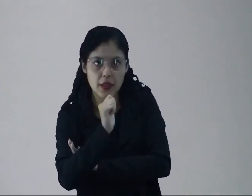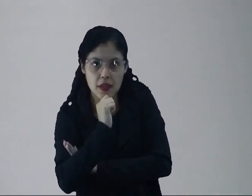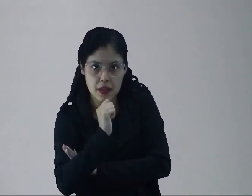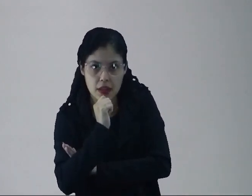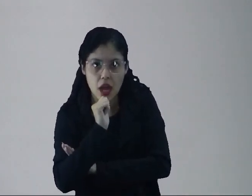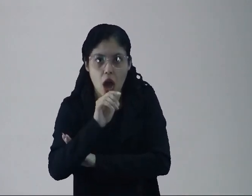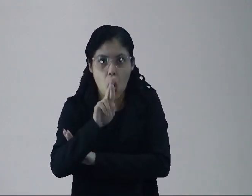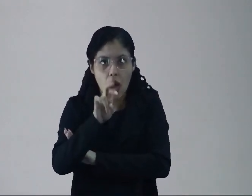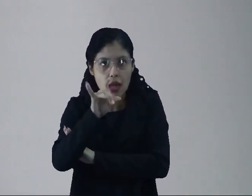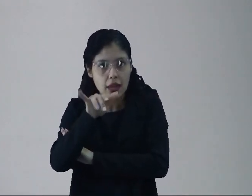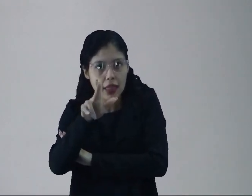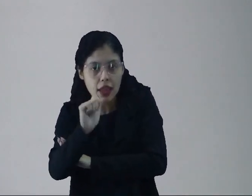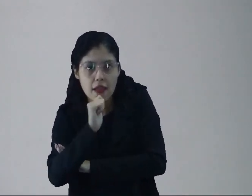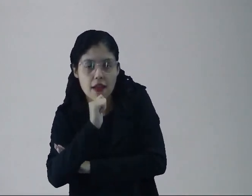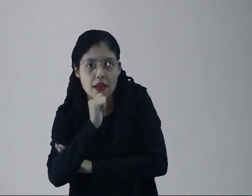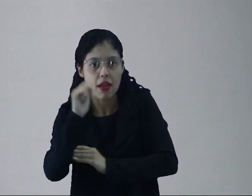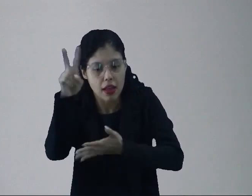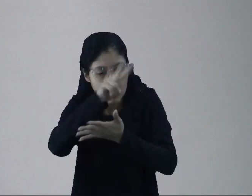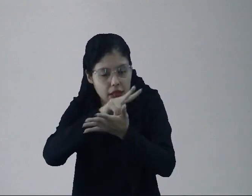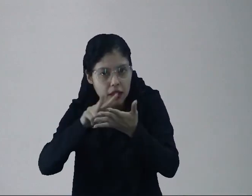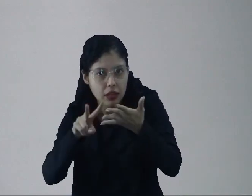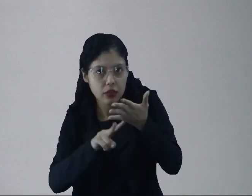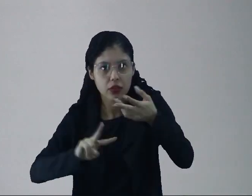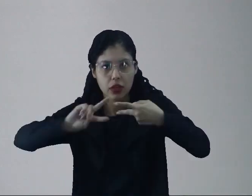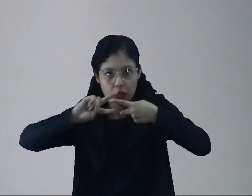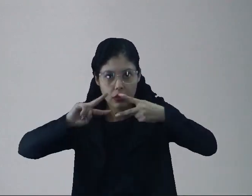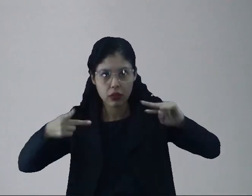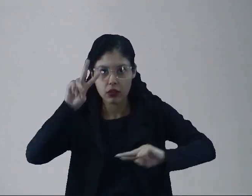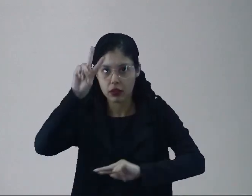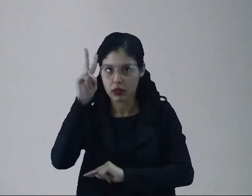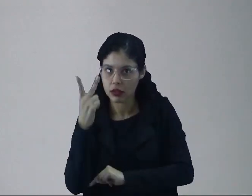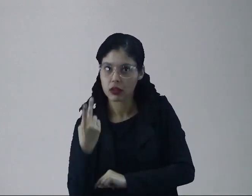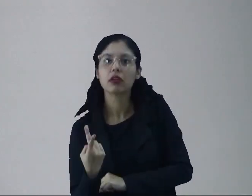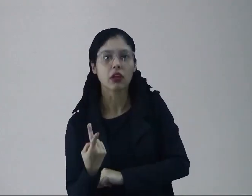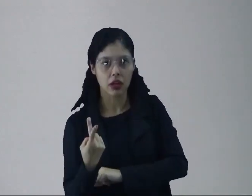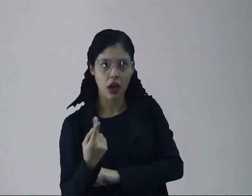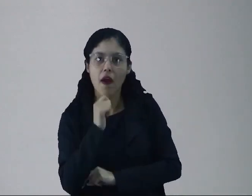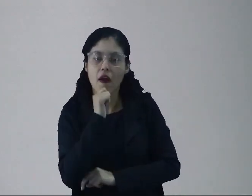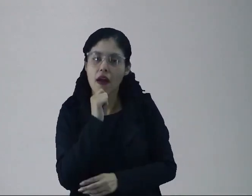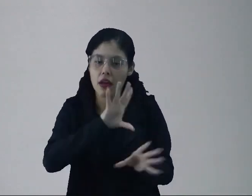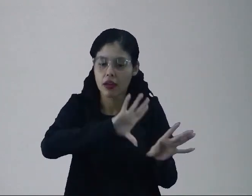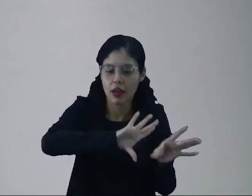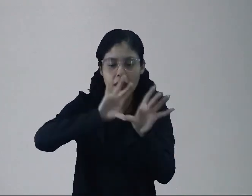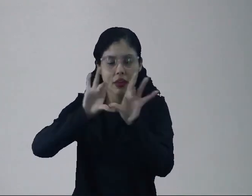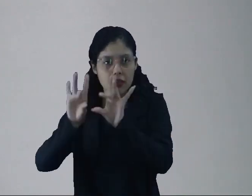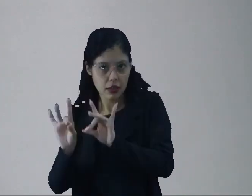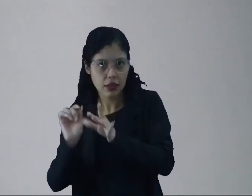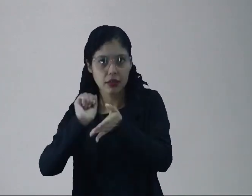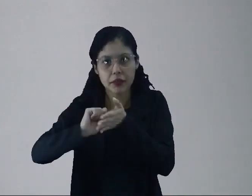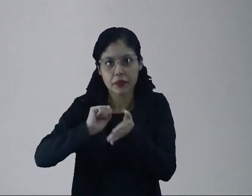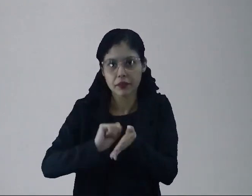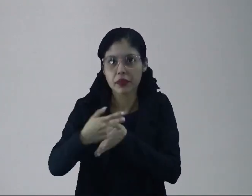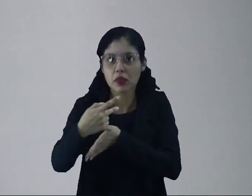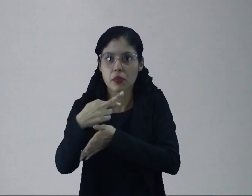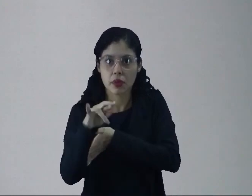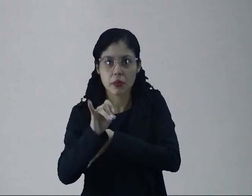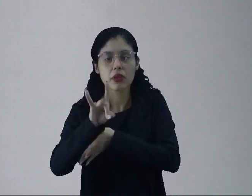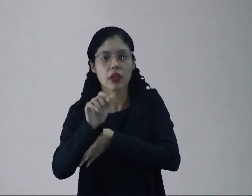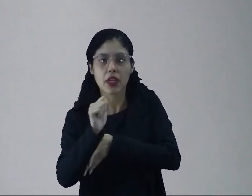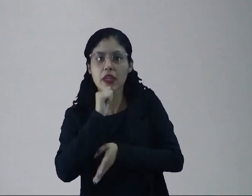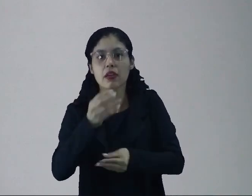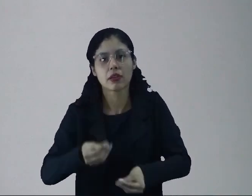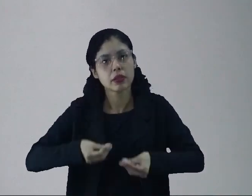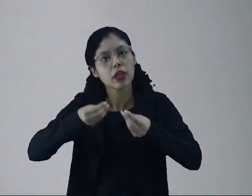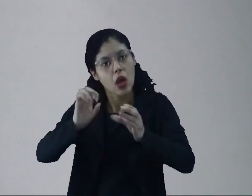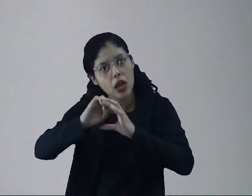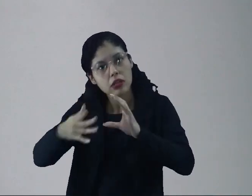a organela que vai fazer a leitura do RNA mensageiro e ali ela vai transcrever uma proteína. Essa proteína vai